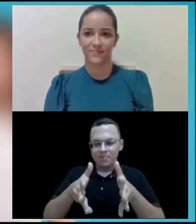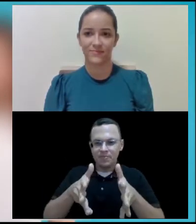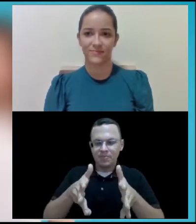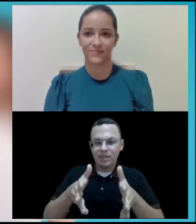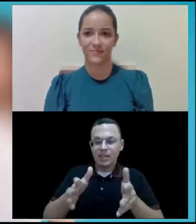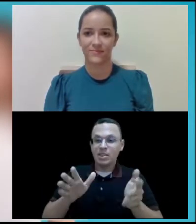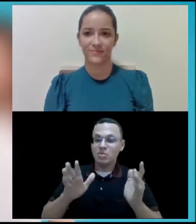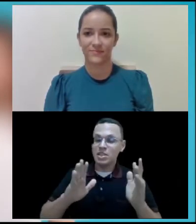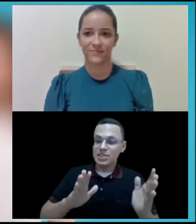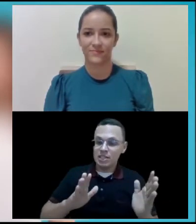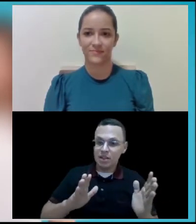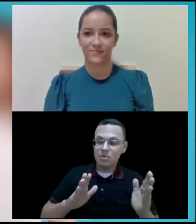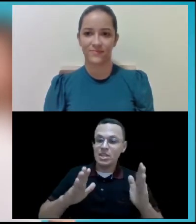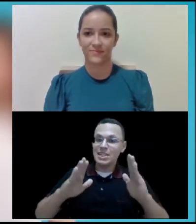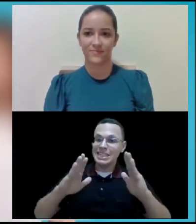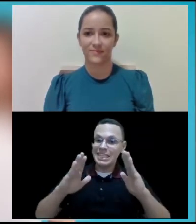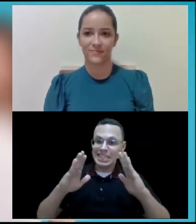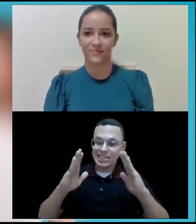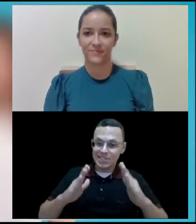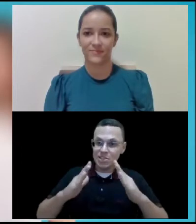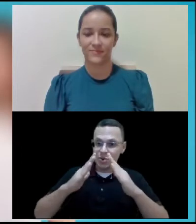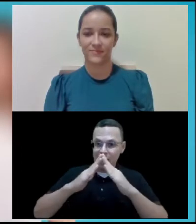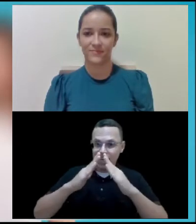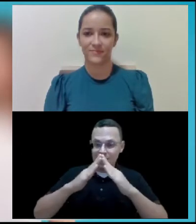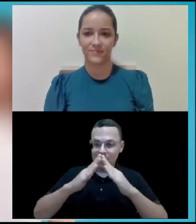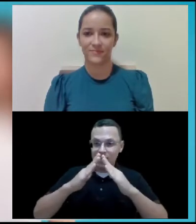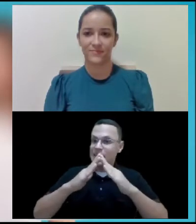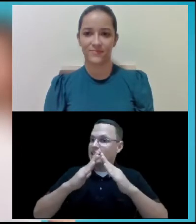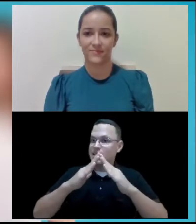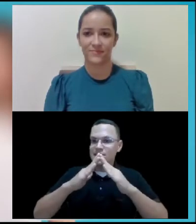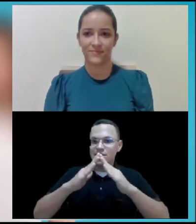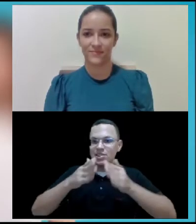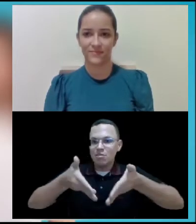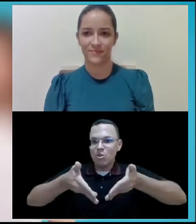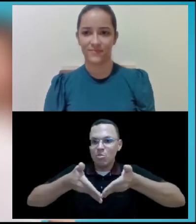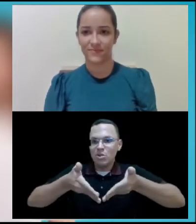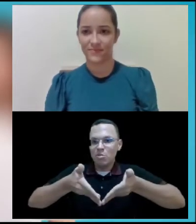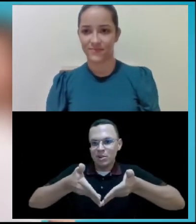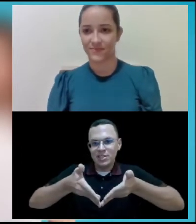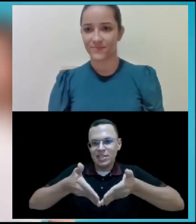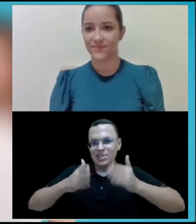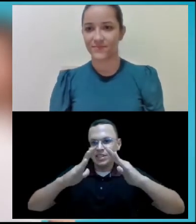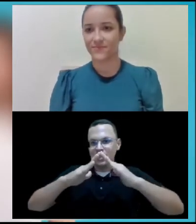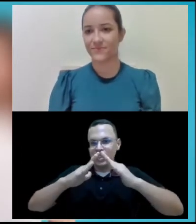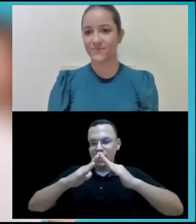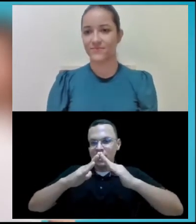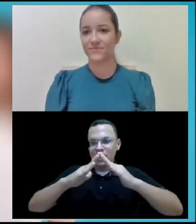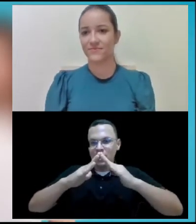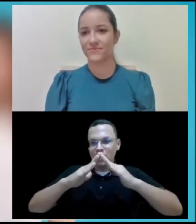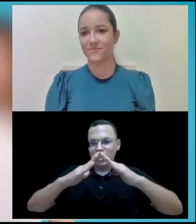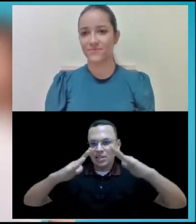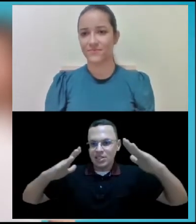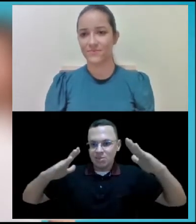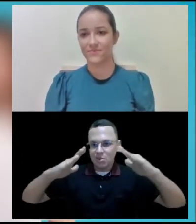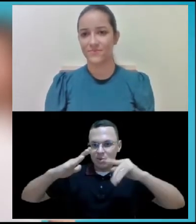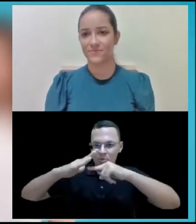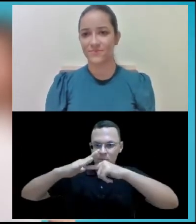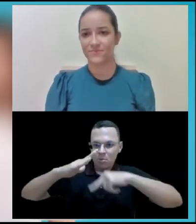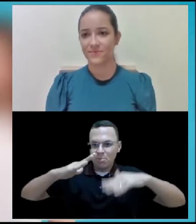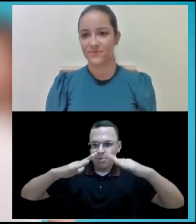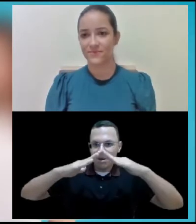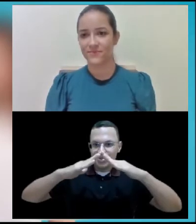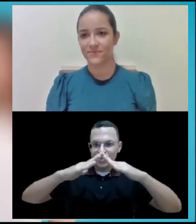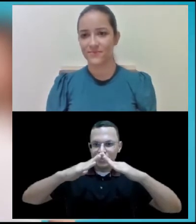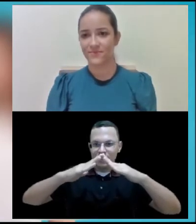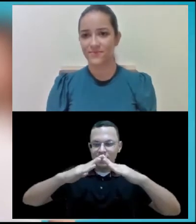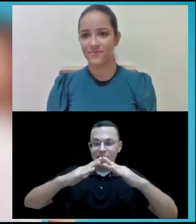ok? Então tem sinal que exige, ó, casa, tem que ser dessa forma, não pode ser assim. Tá? A orientação, ó,